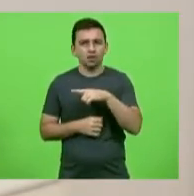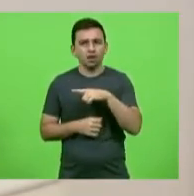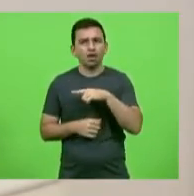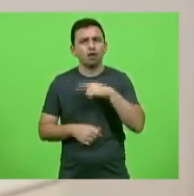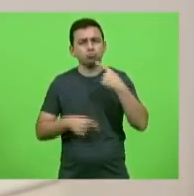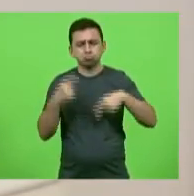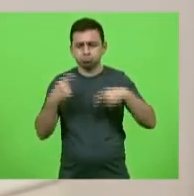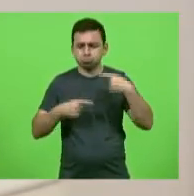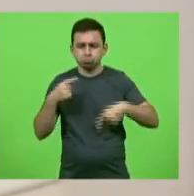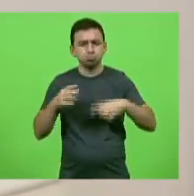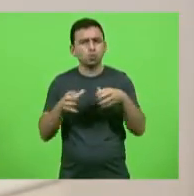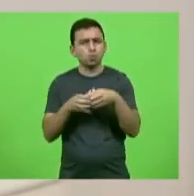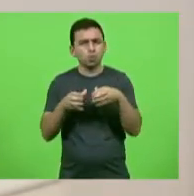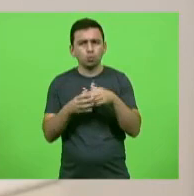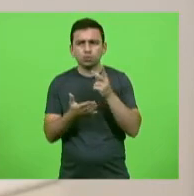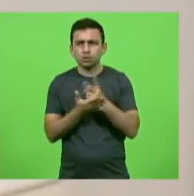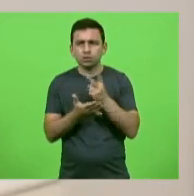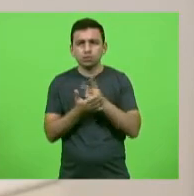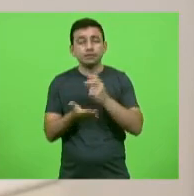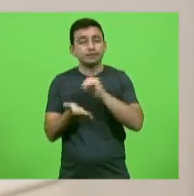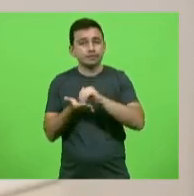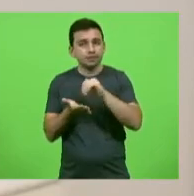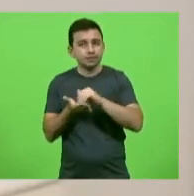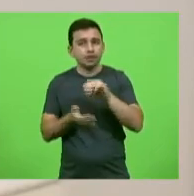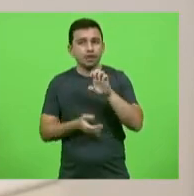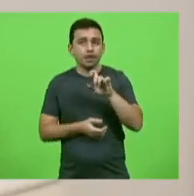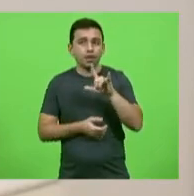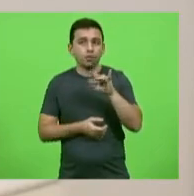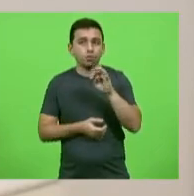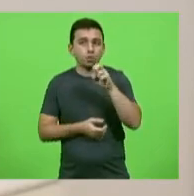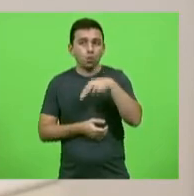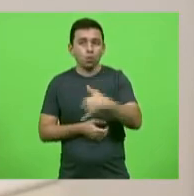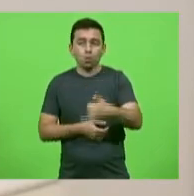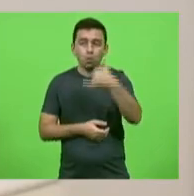no grupo. O secretário de saúde, Elton Zeferino, me ligou